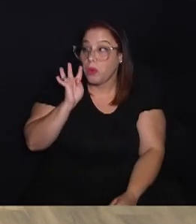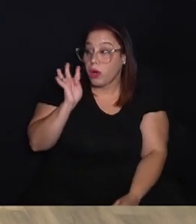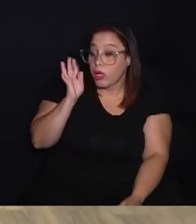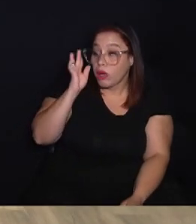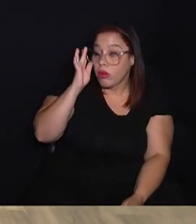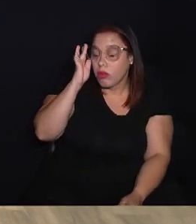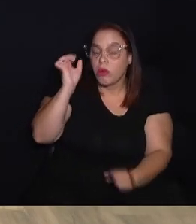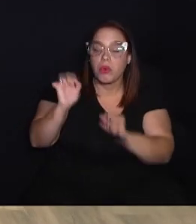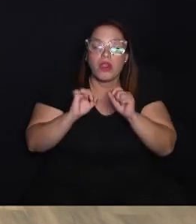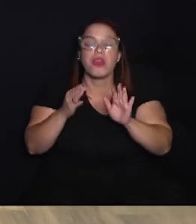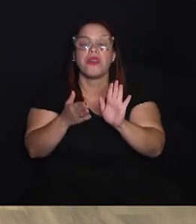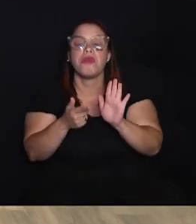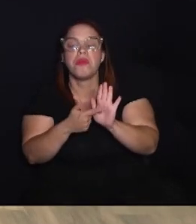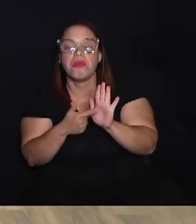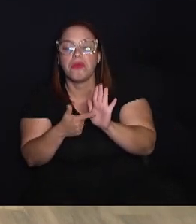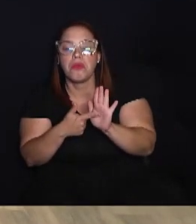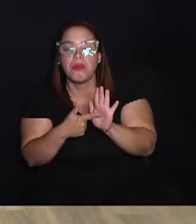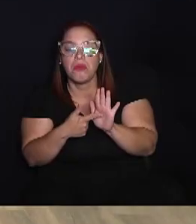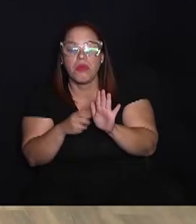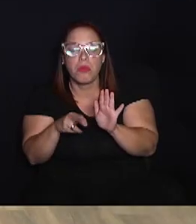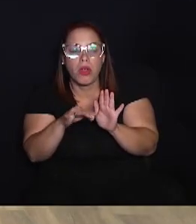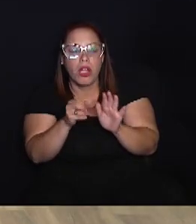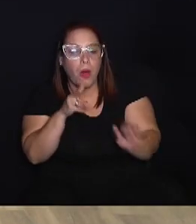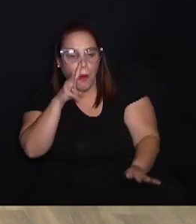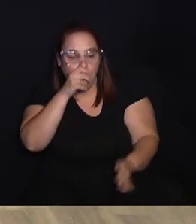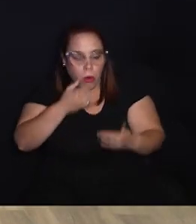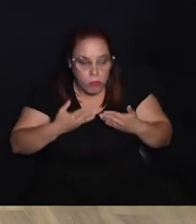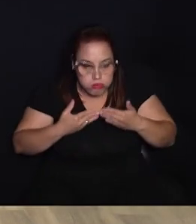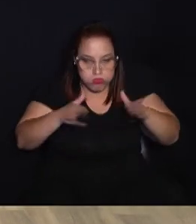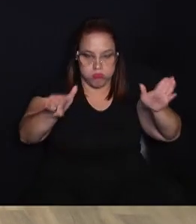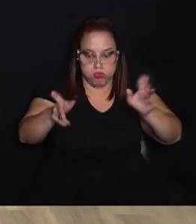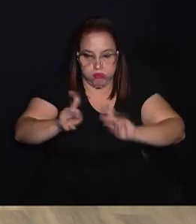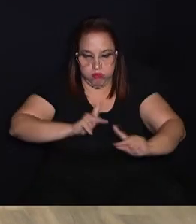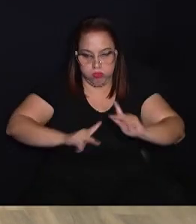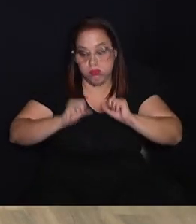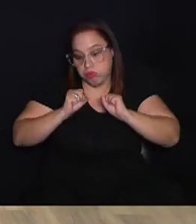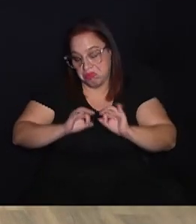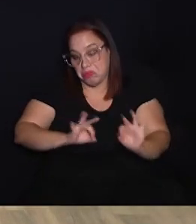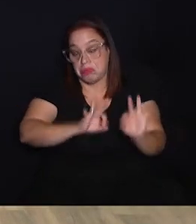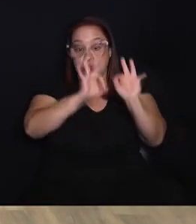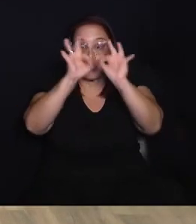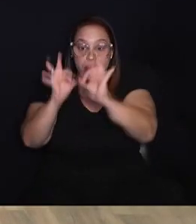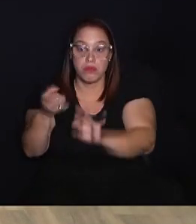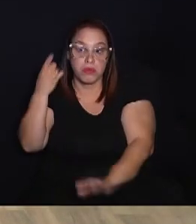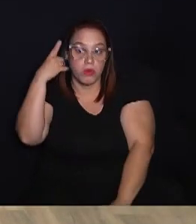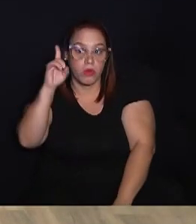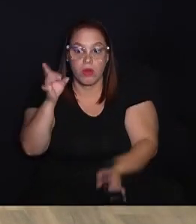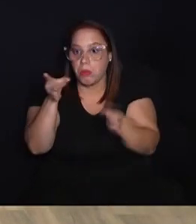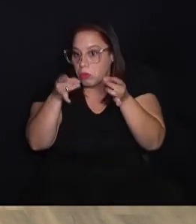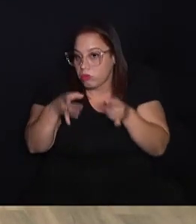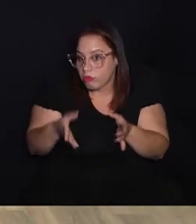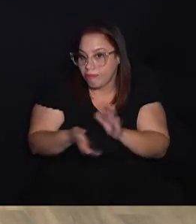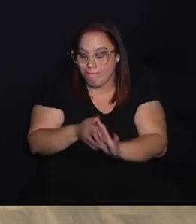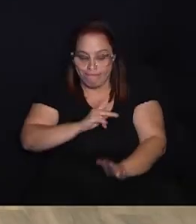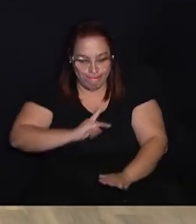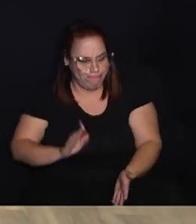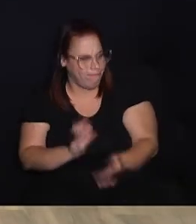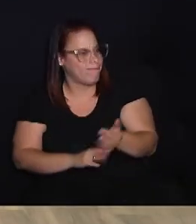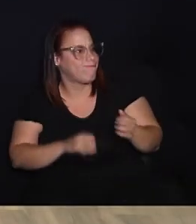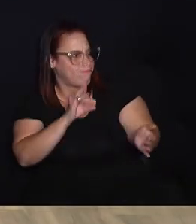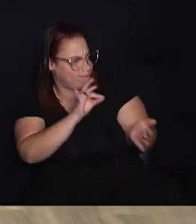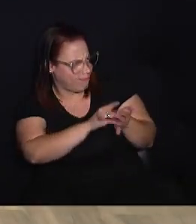de repórteres, de produção, de repórter cinematográfico, de edição, a equipe de switcher, então